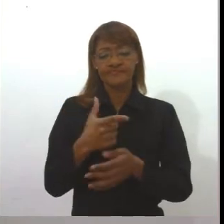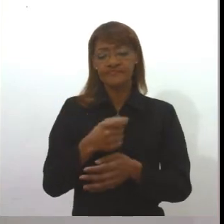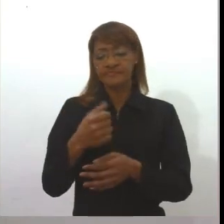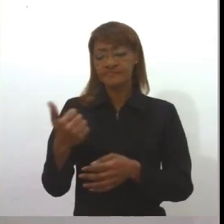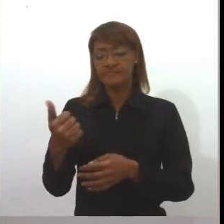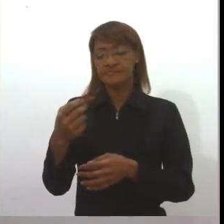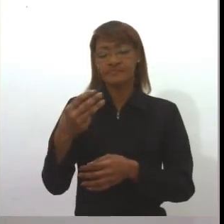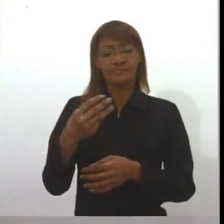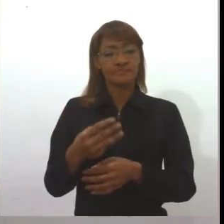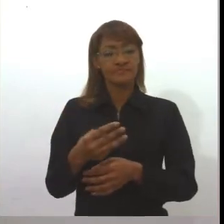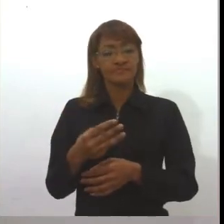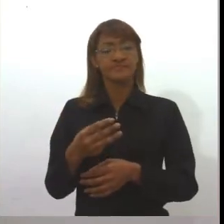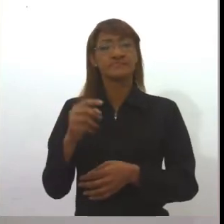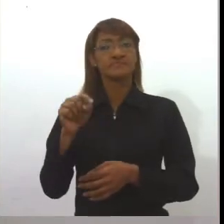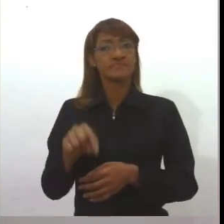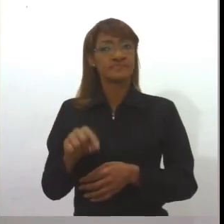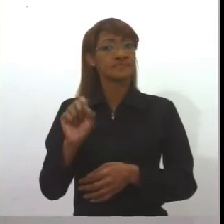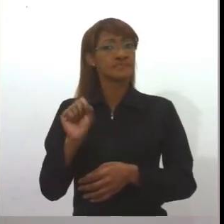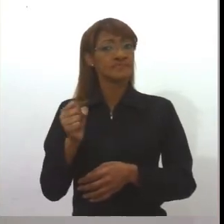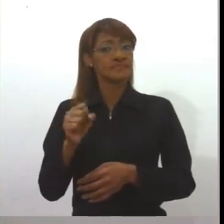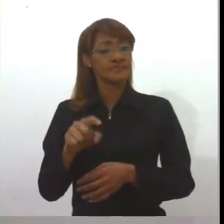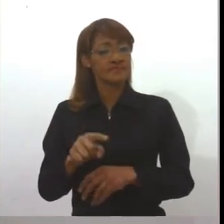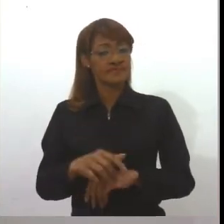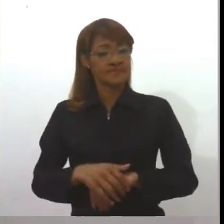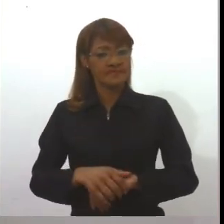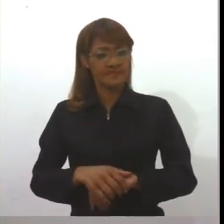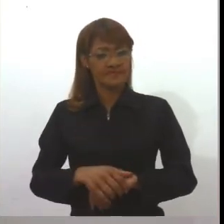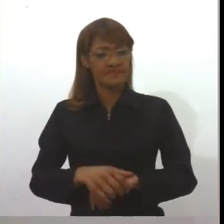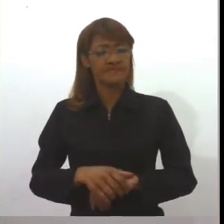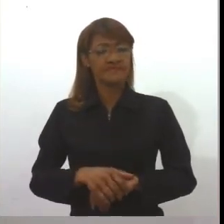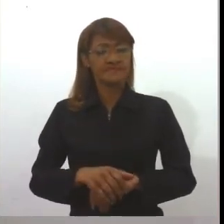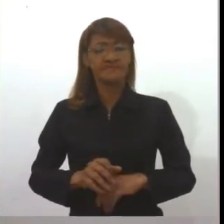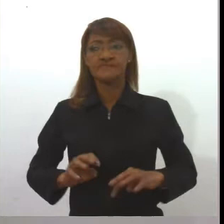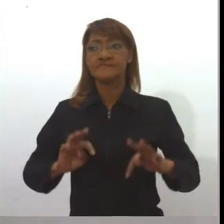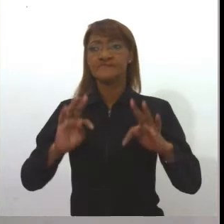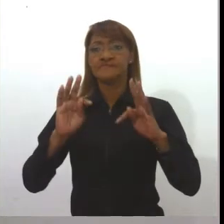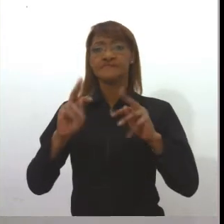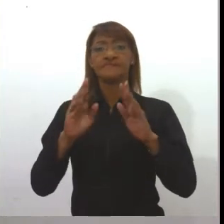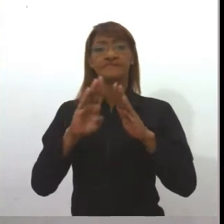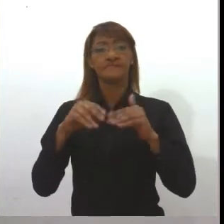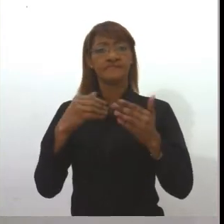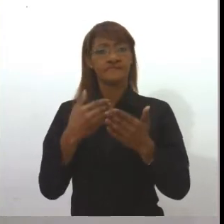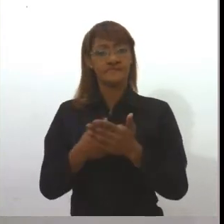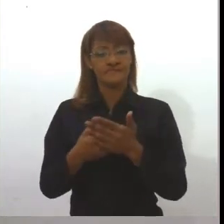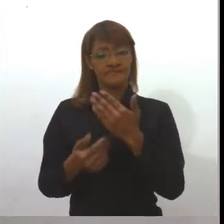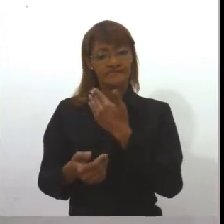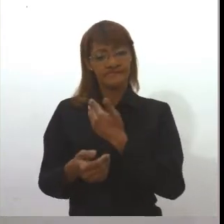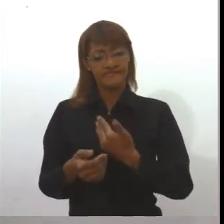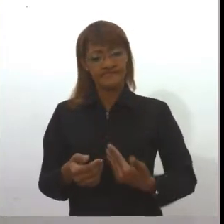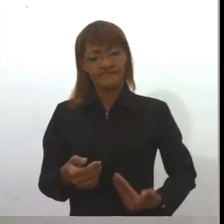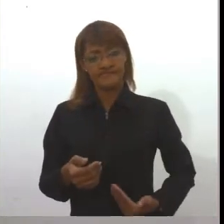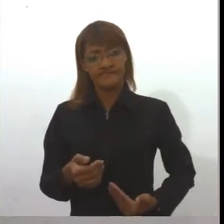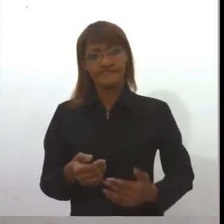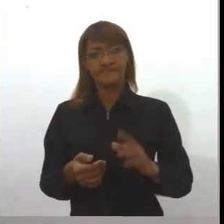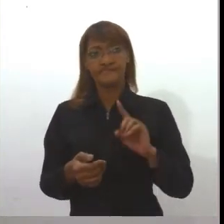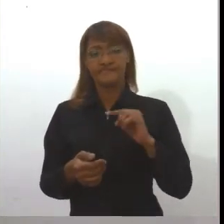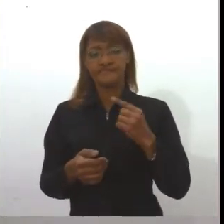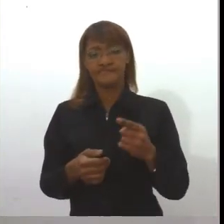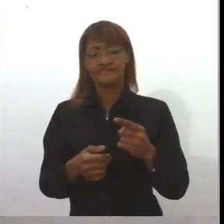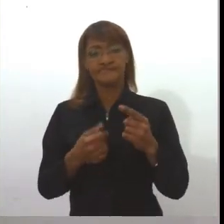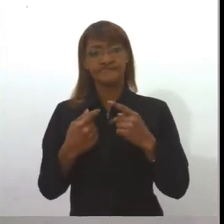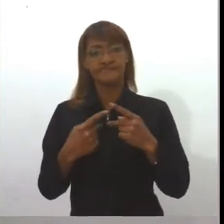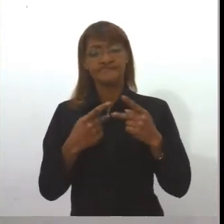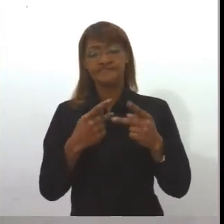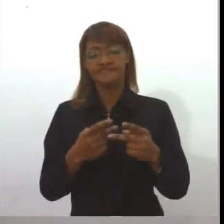Sergipe, com o objetivo de levar a ciência e tecnologia para escolas públicas. E aí, em 2014, nós recebemos um convite do Ministério da